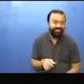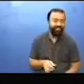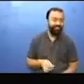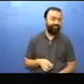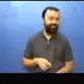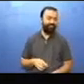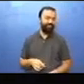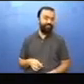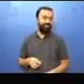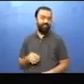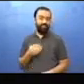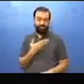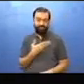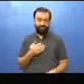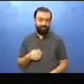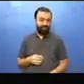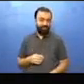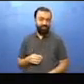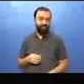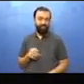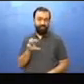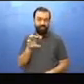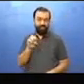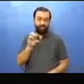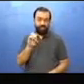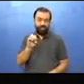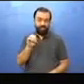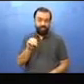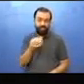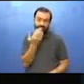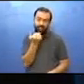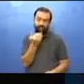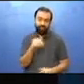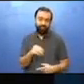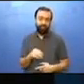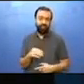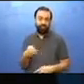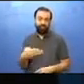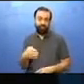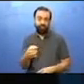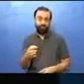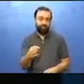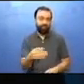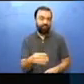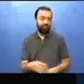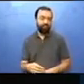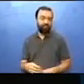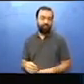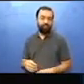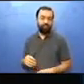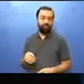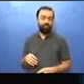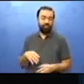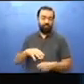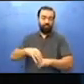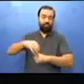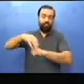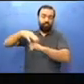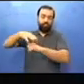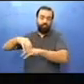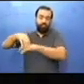A tartaruga oliva, ela é carnívora. Ela come peixes, moluscos, crustáceos